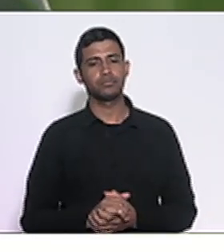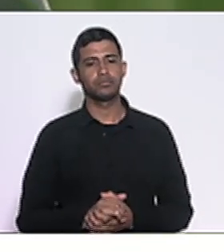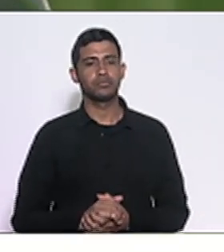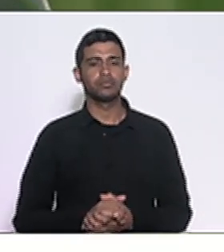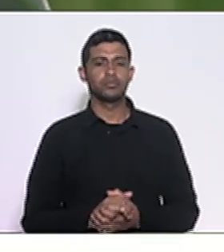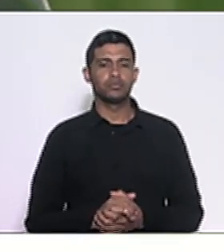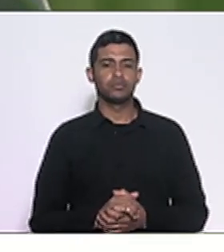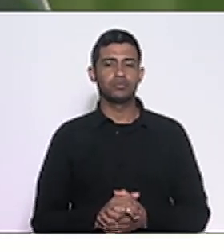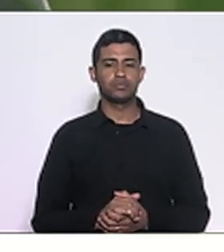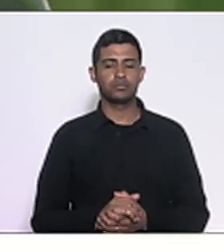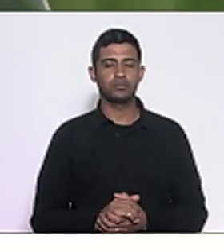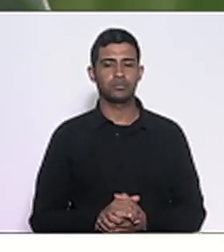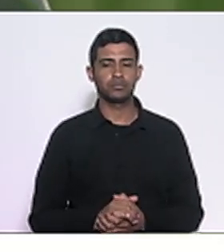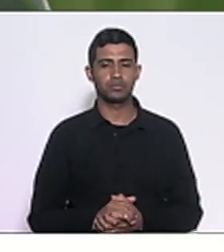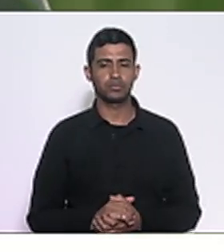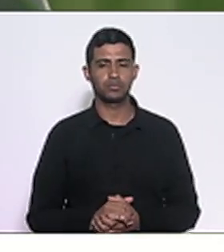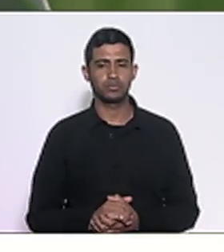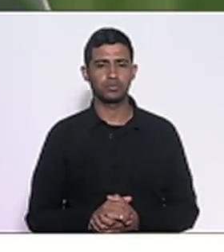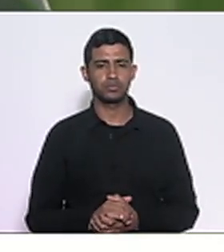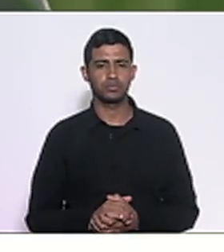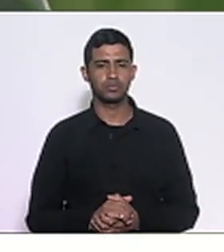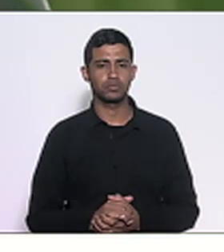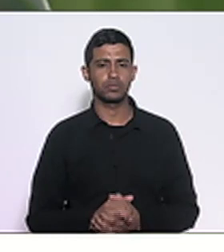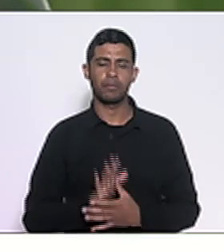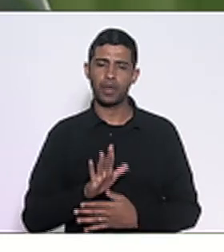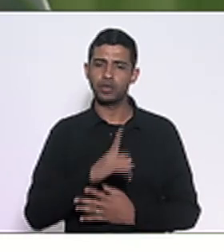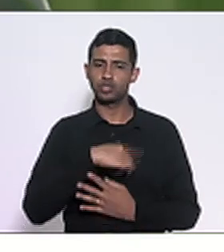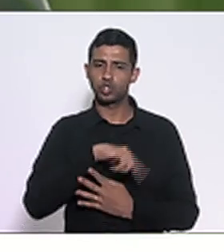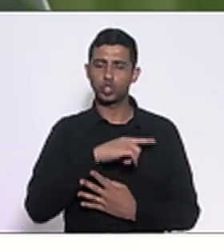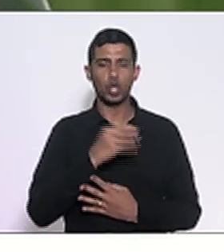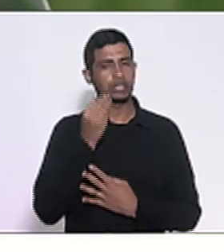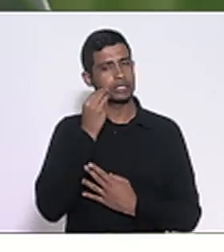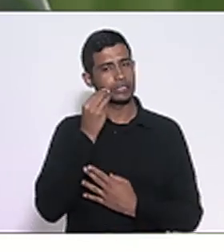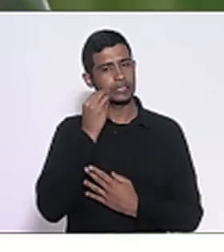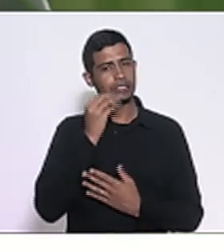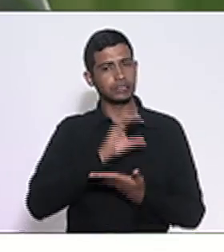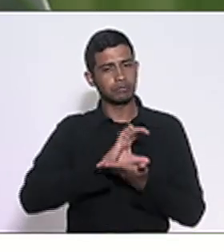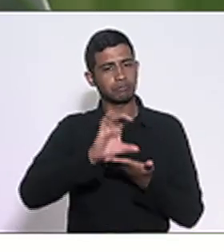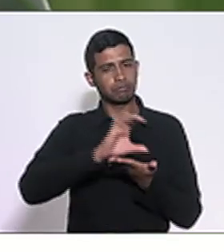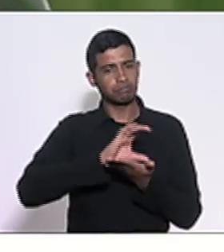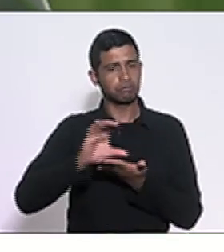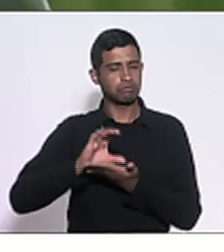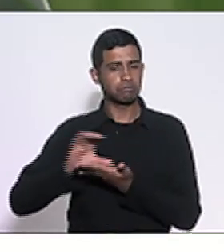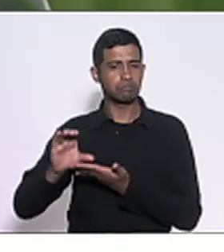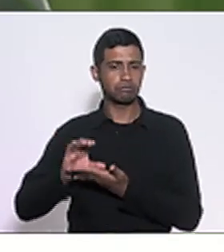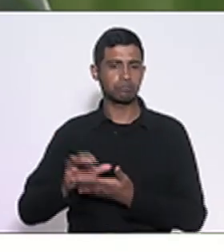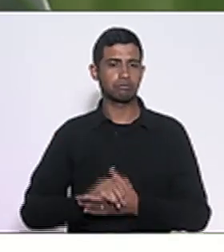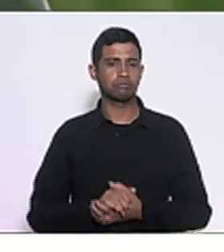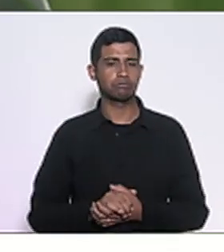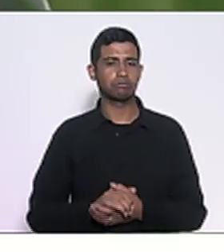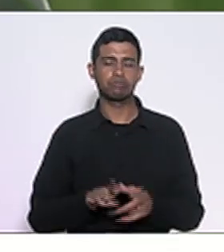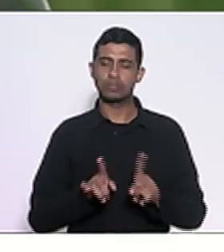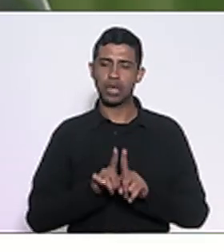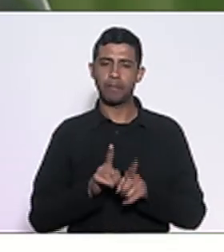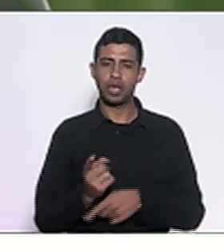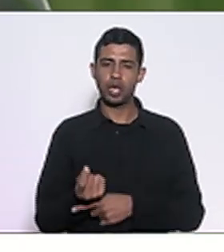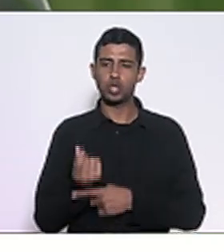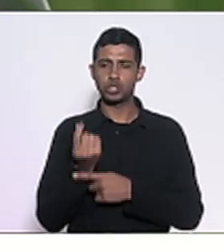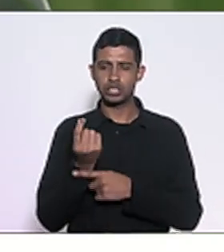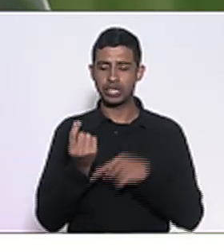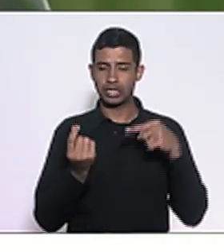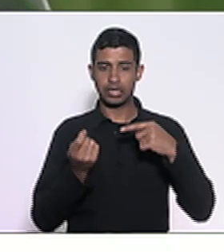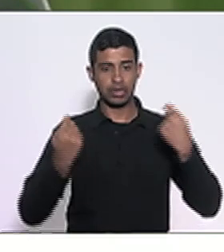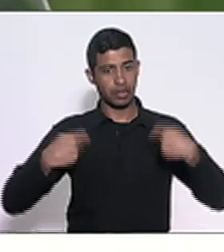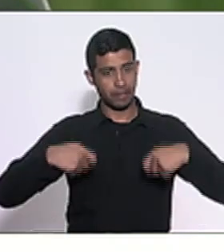aquém do mínimo necessário para fazer os investimentos, o custeio e o investimento necessário para